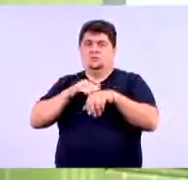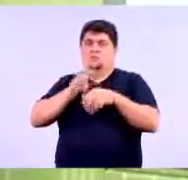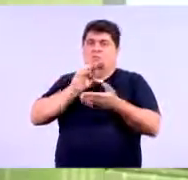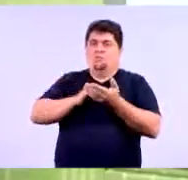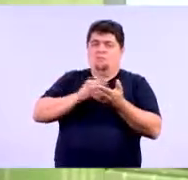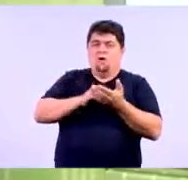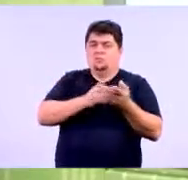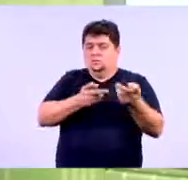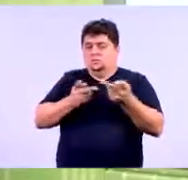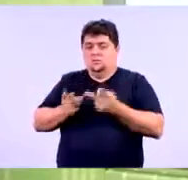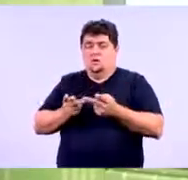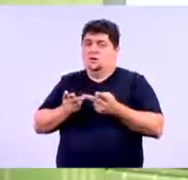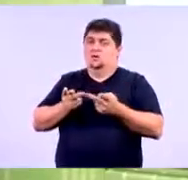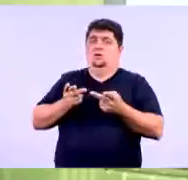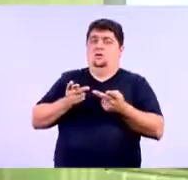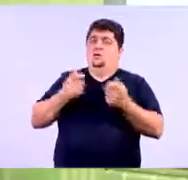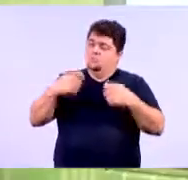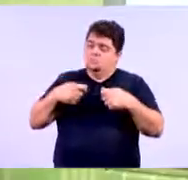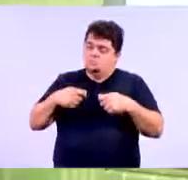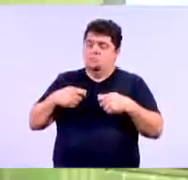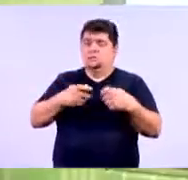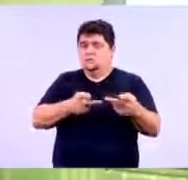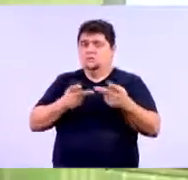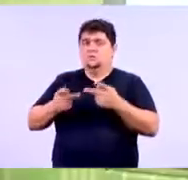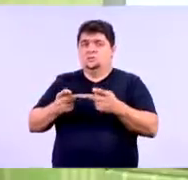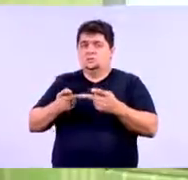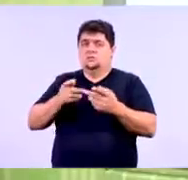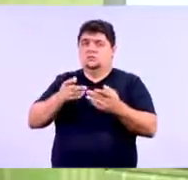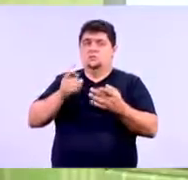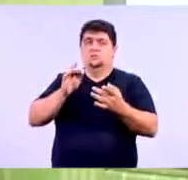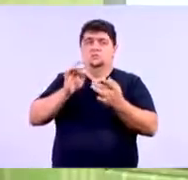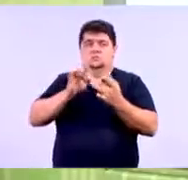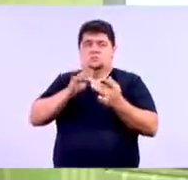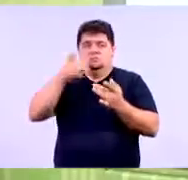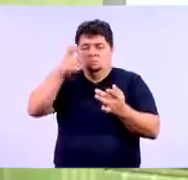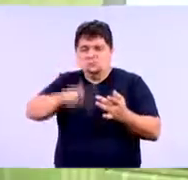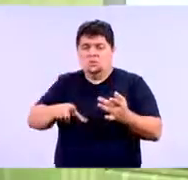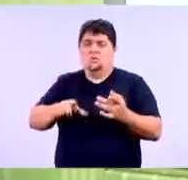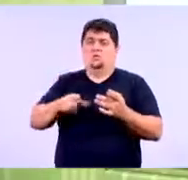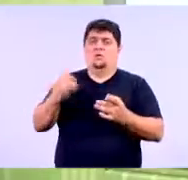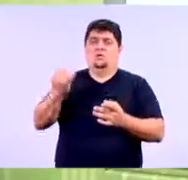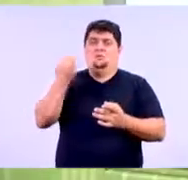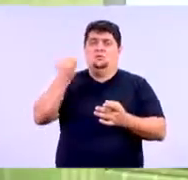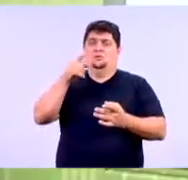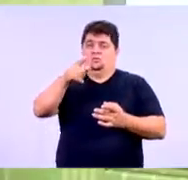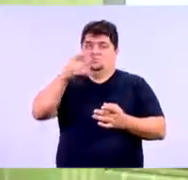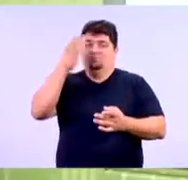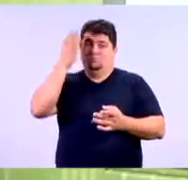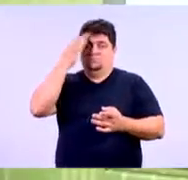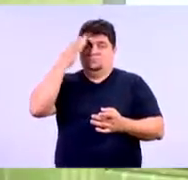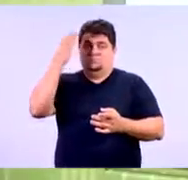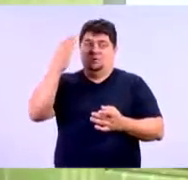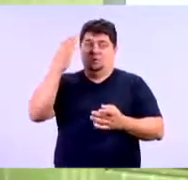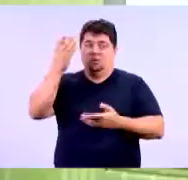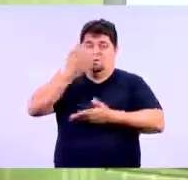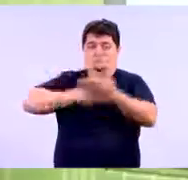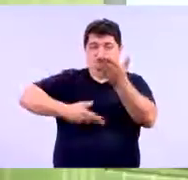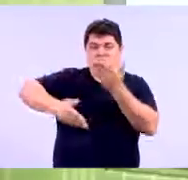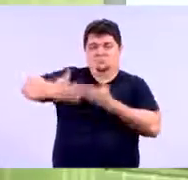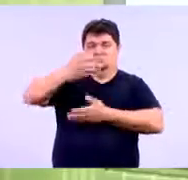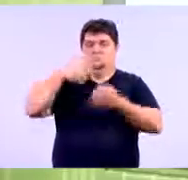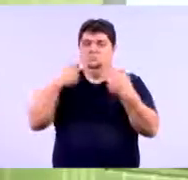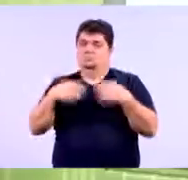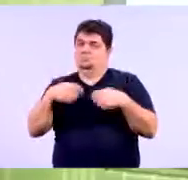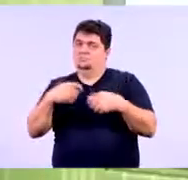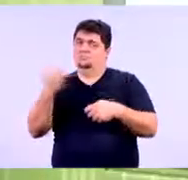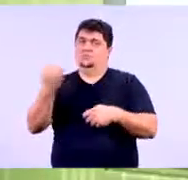entraram no chat conosco para que entre e reitere esse convite, porque o sucesso de vocês, o nosso sucesso depende do sucesso de